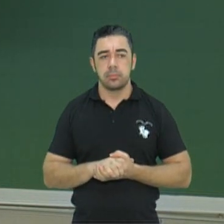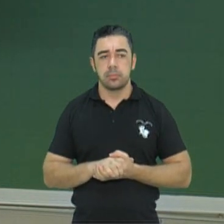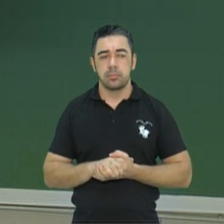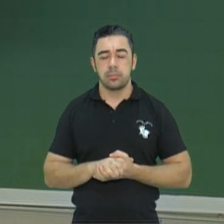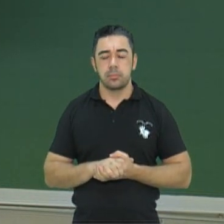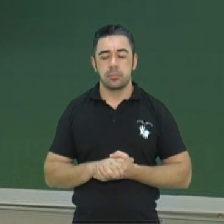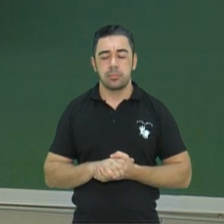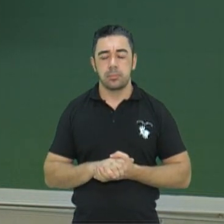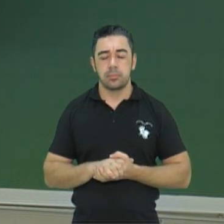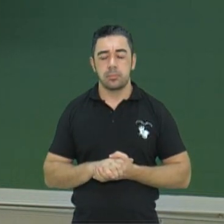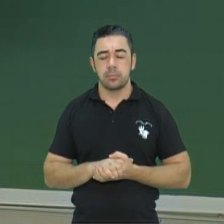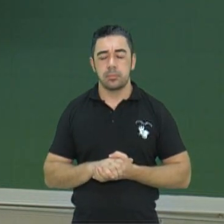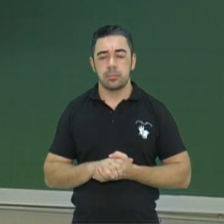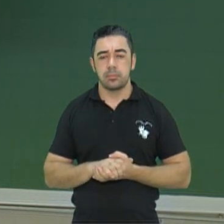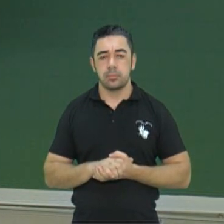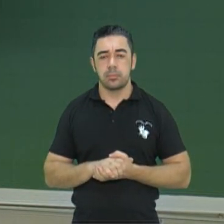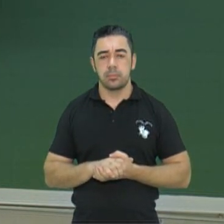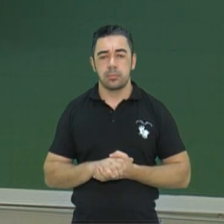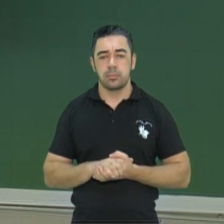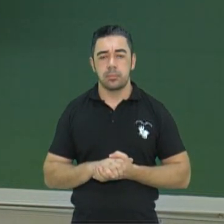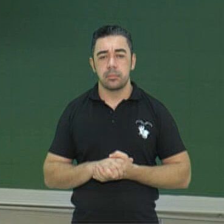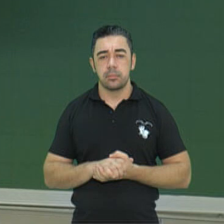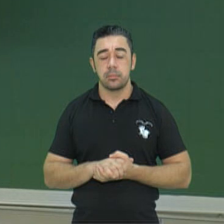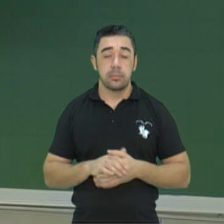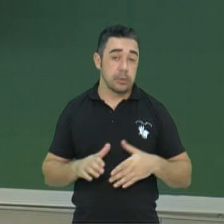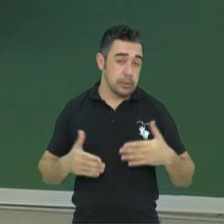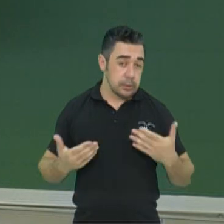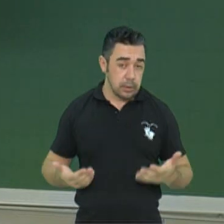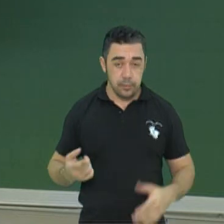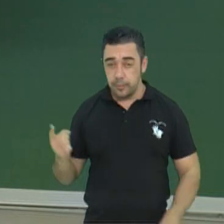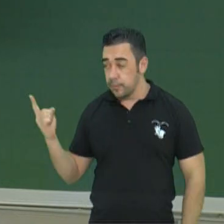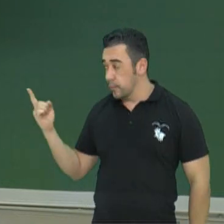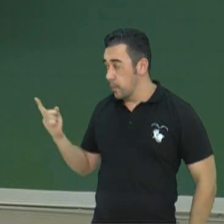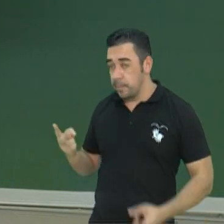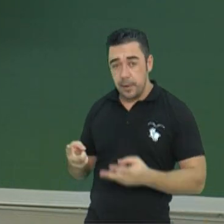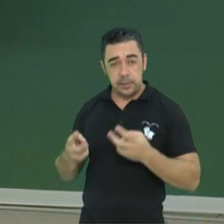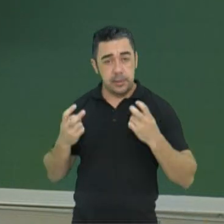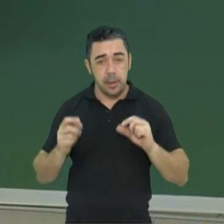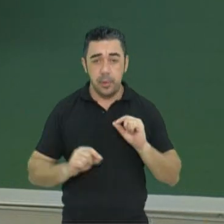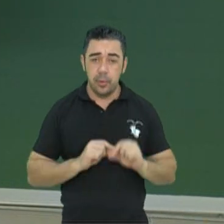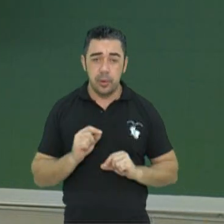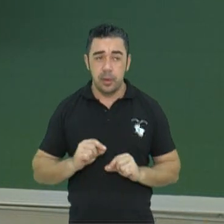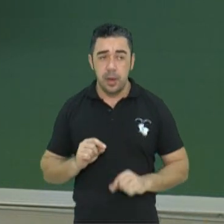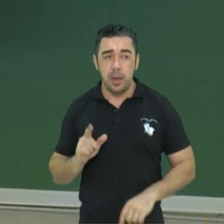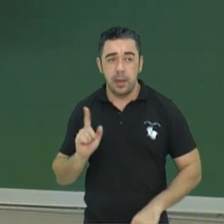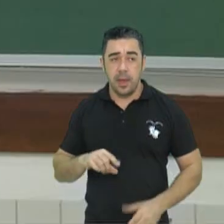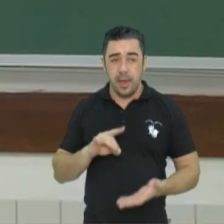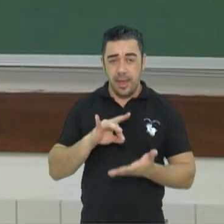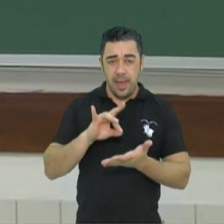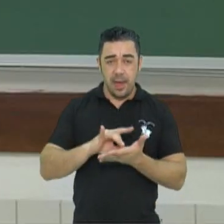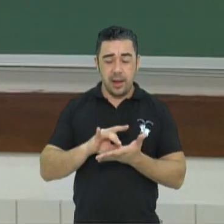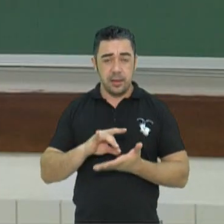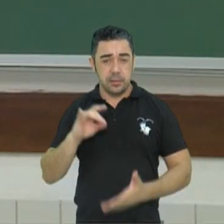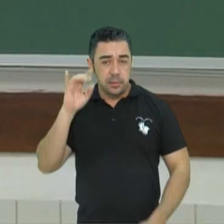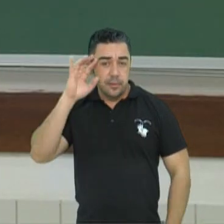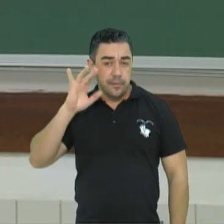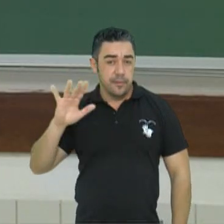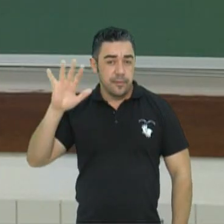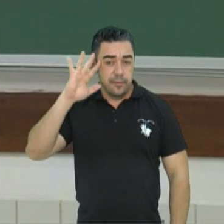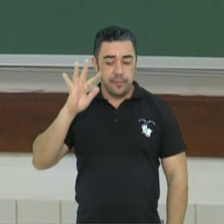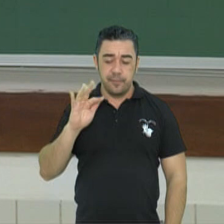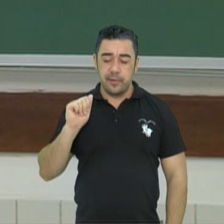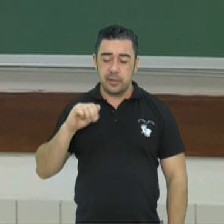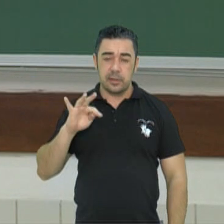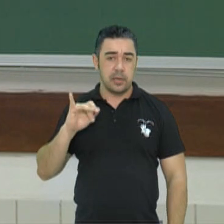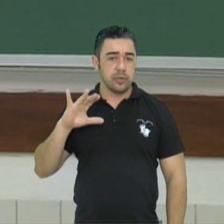um realismo fantástico. Então, pessoal, presta atenção aqui, ó, realismo fantástico. Nós já vamos falar um